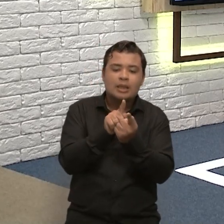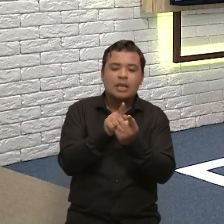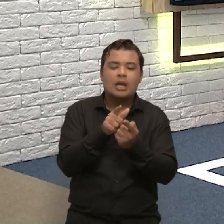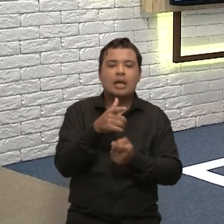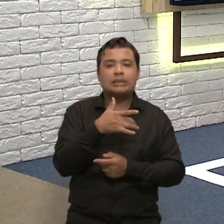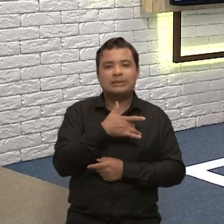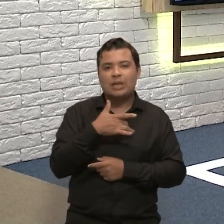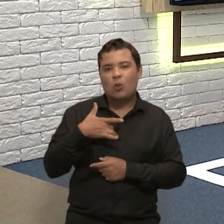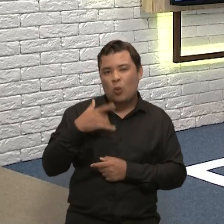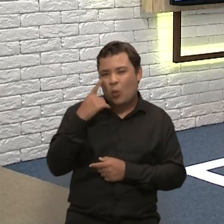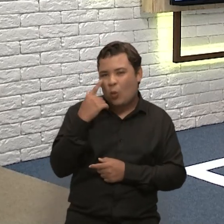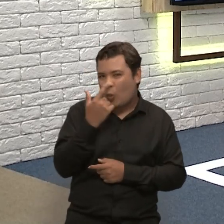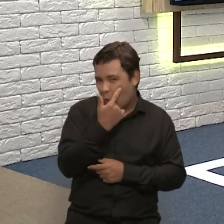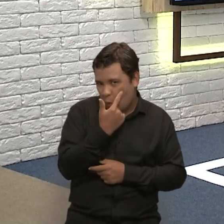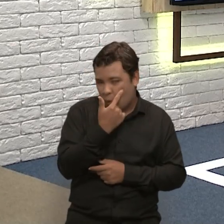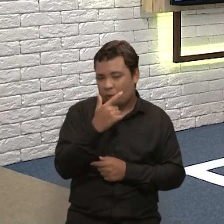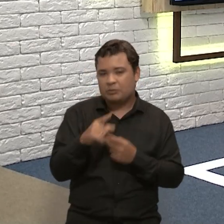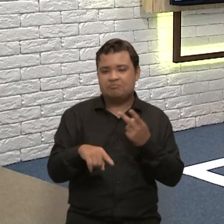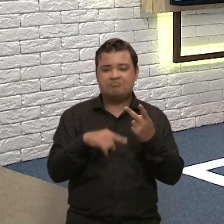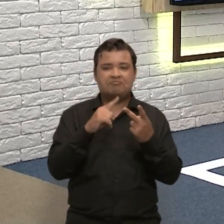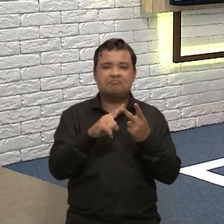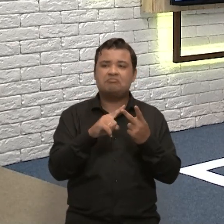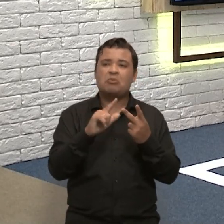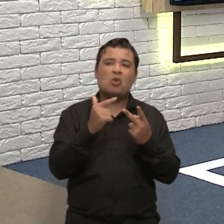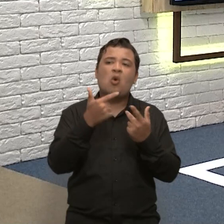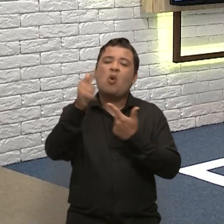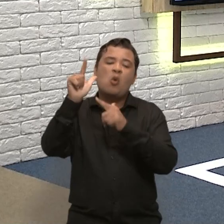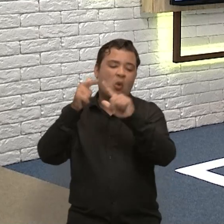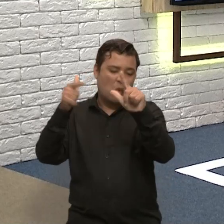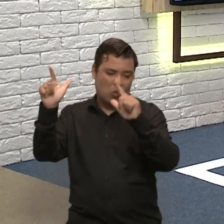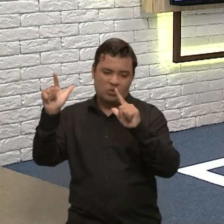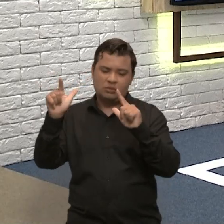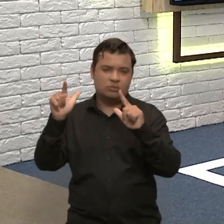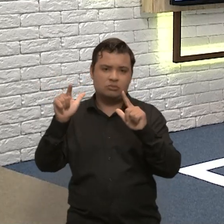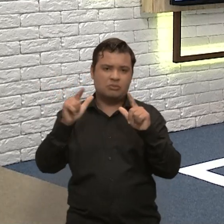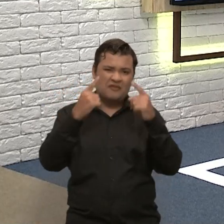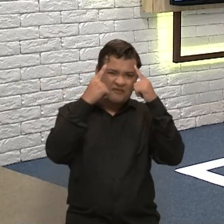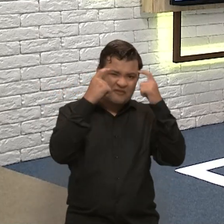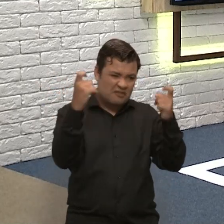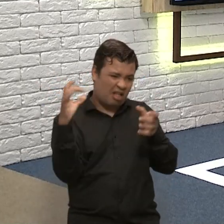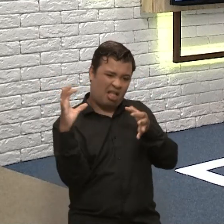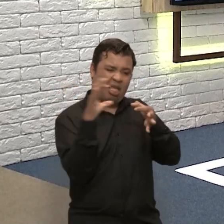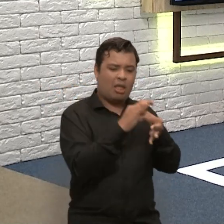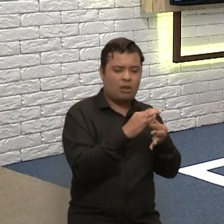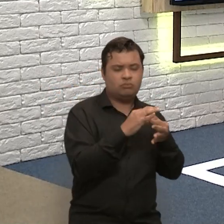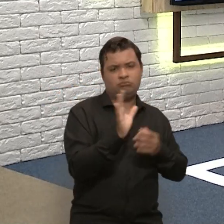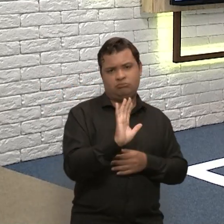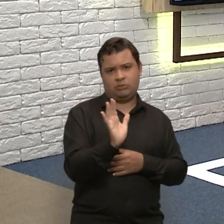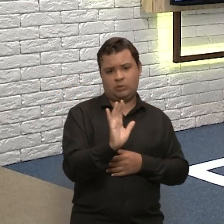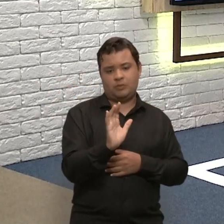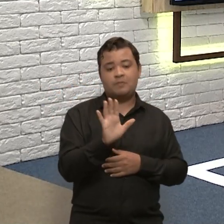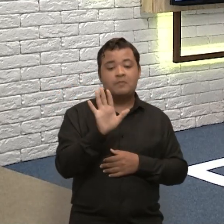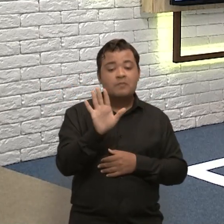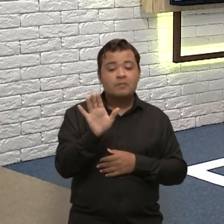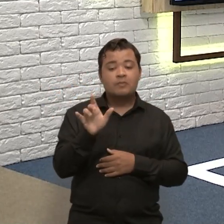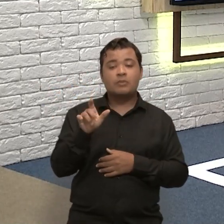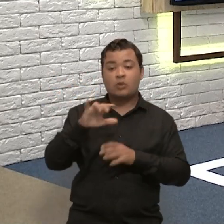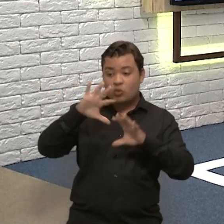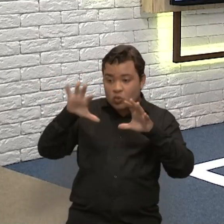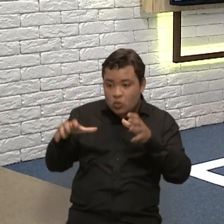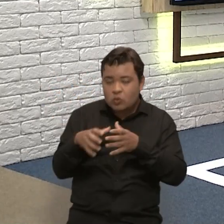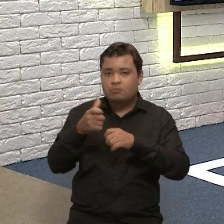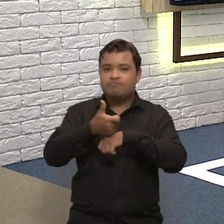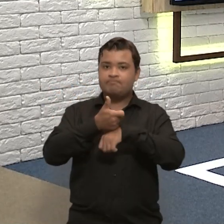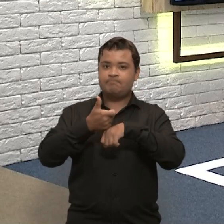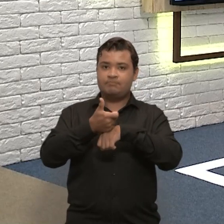saúde ocular ou para alguma questão que geralmente não está ligada à questão da violência, mas o corpo profissional